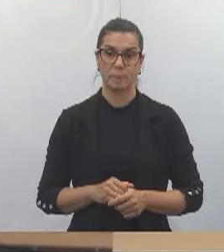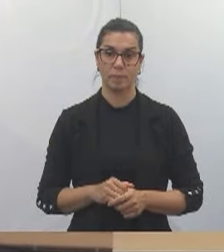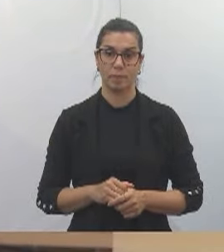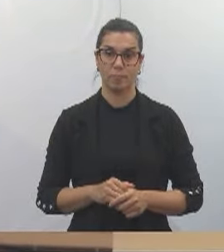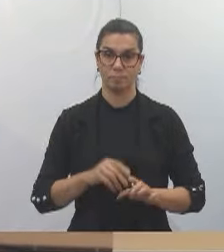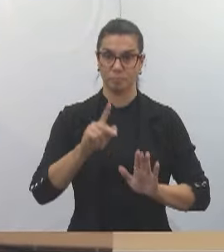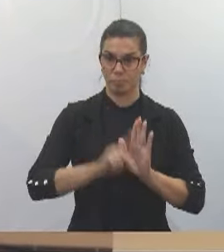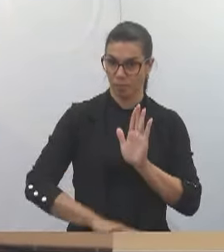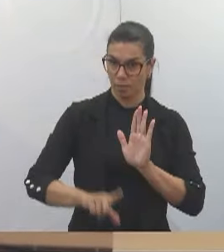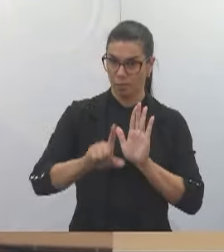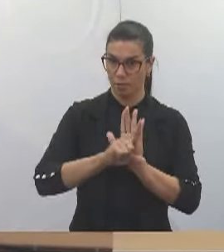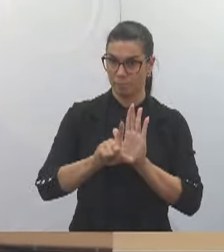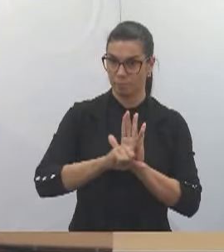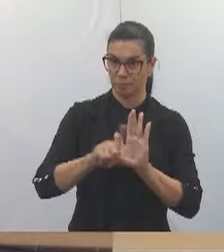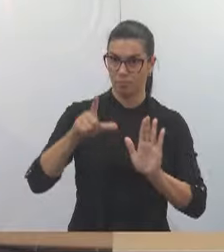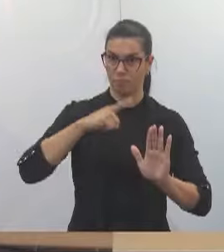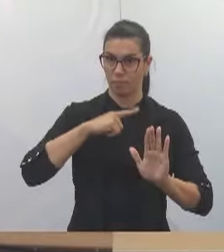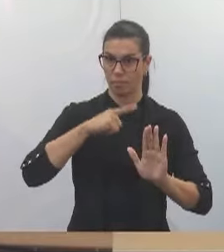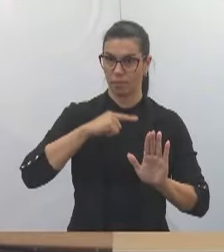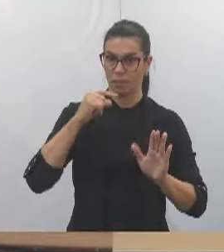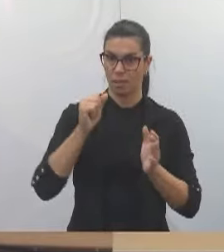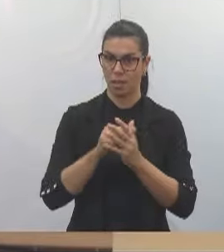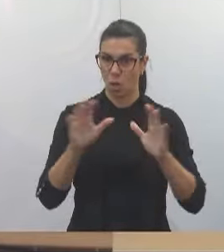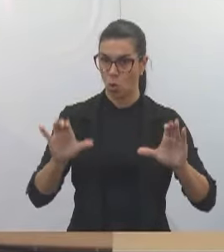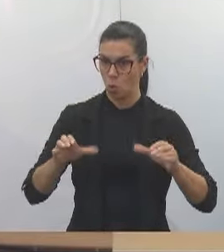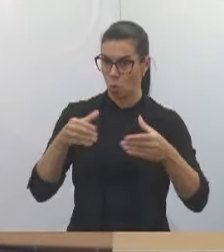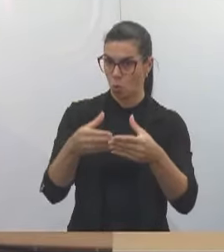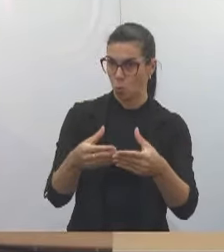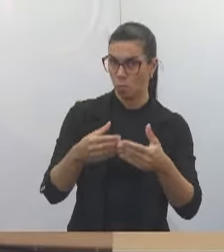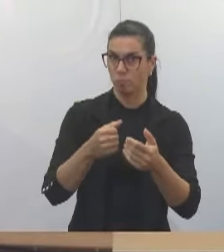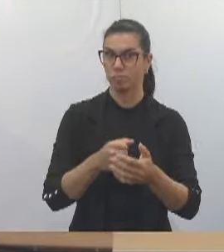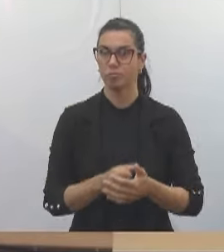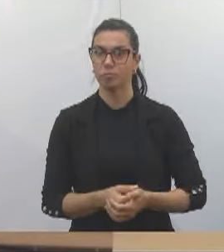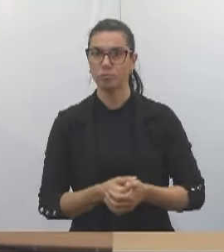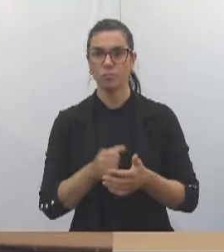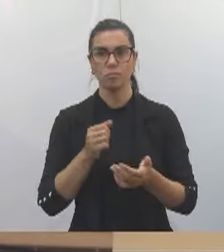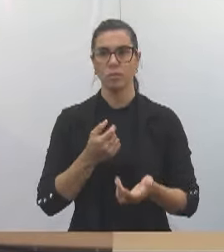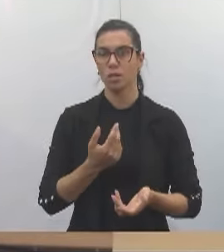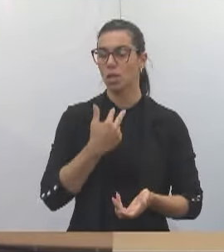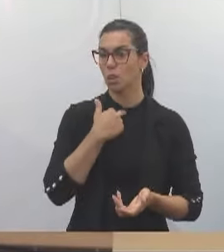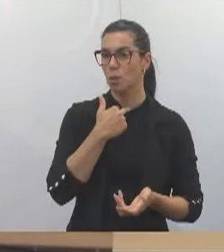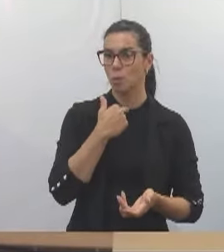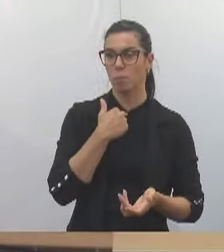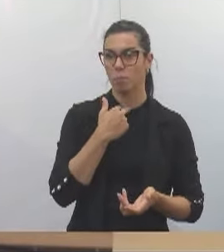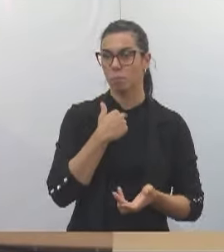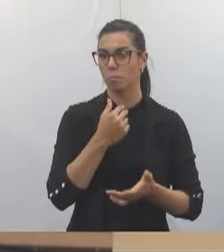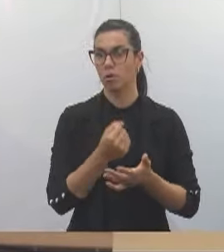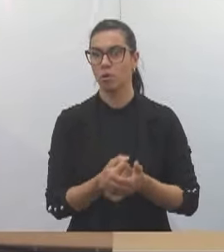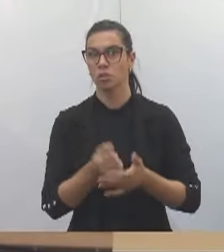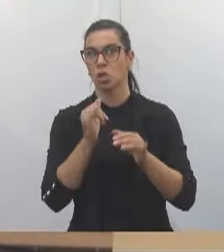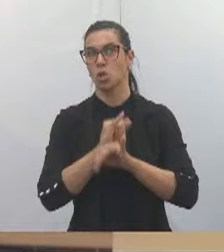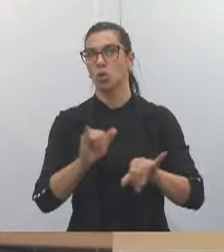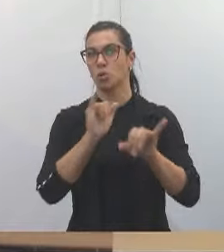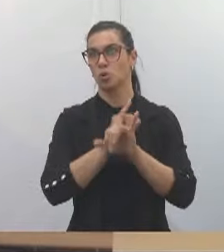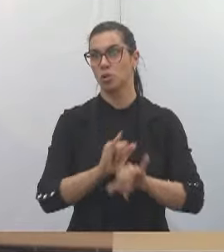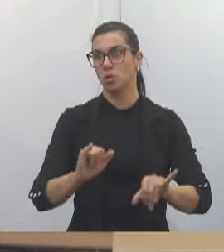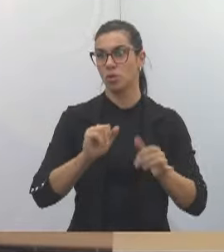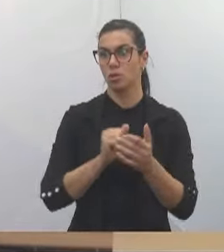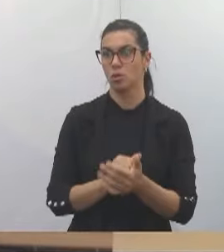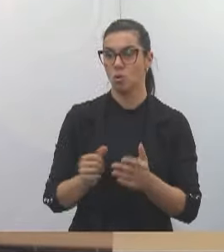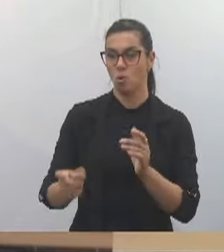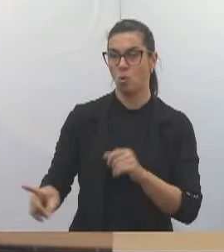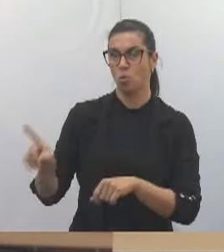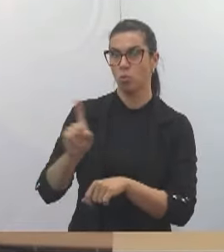O projeto de lei contém conselhos que não devem ser conteúdo de um dispositivo de lei, vejamos. Comunicar ao tutor o